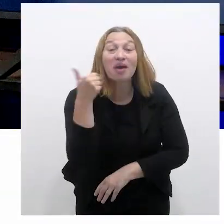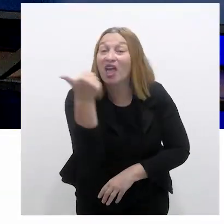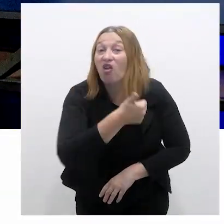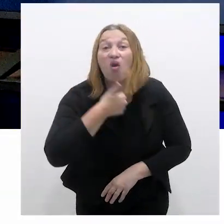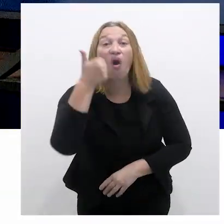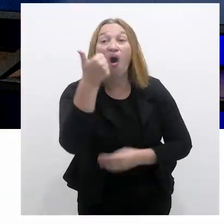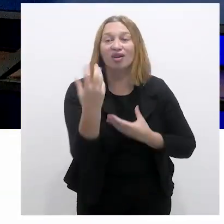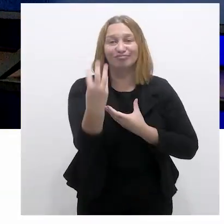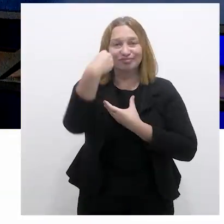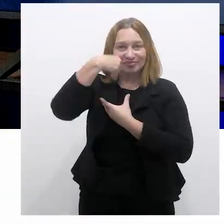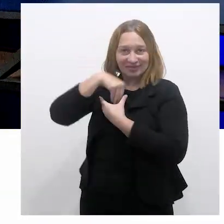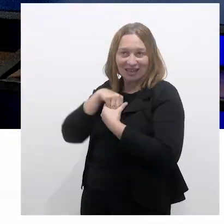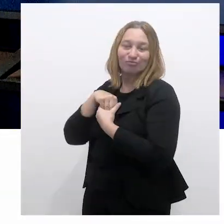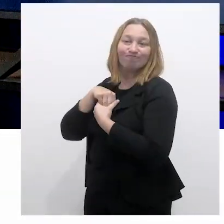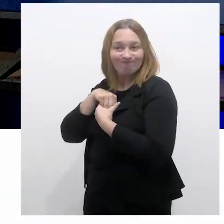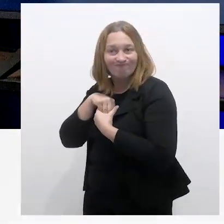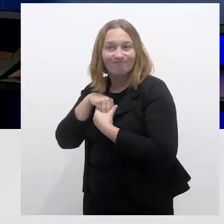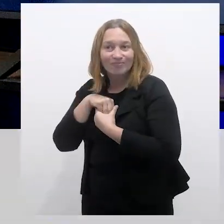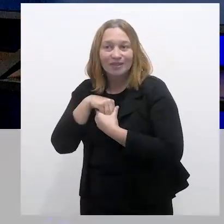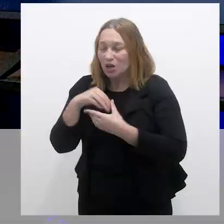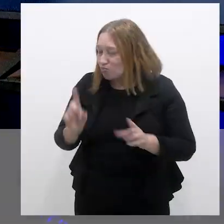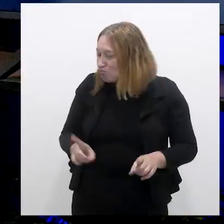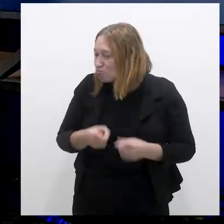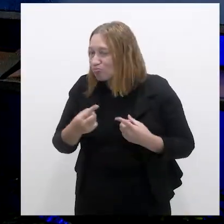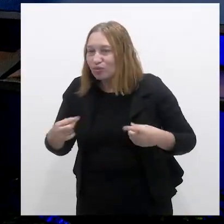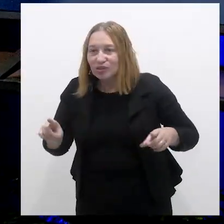elas têm de melhor